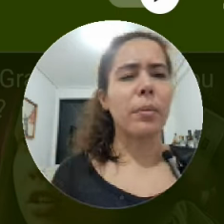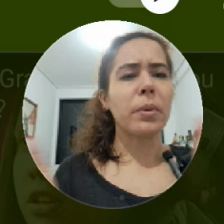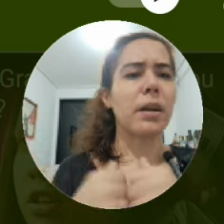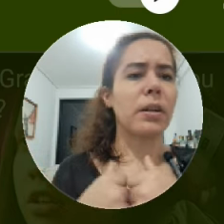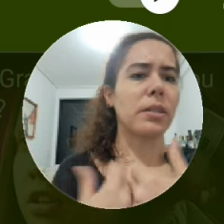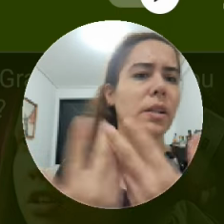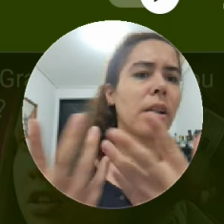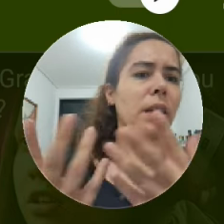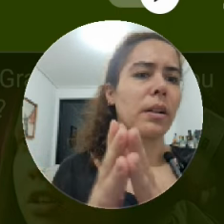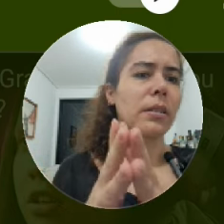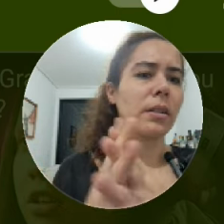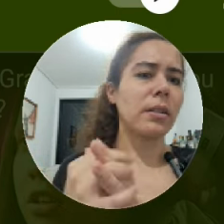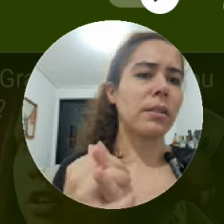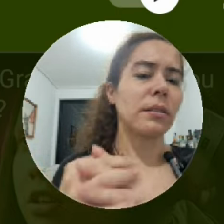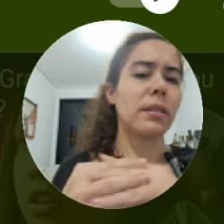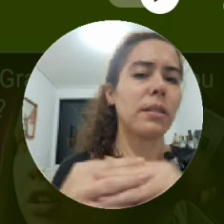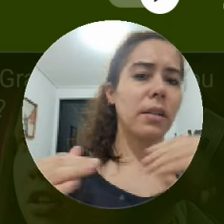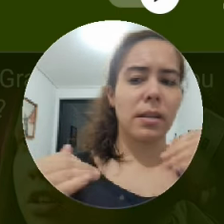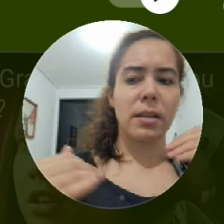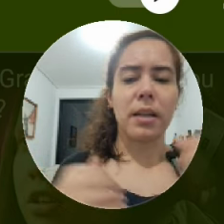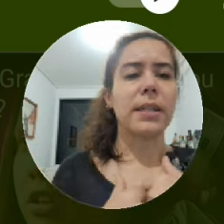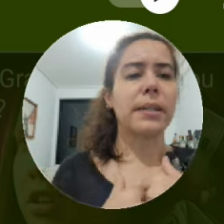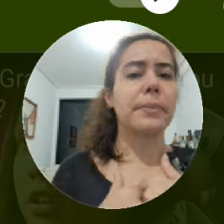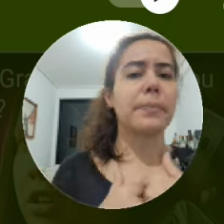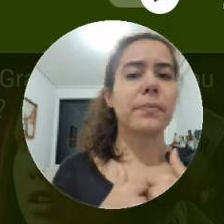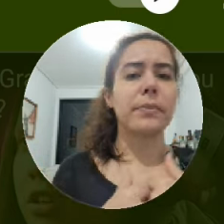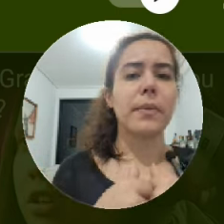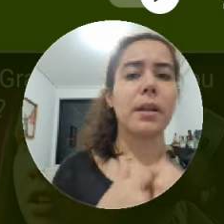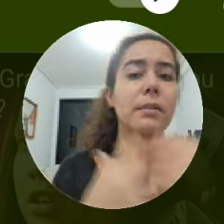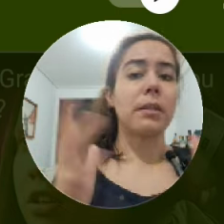menina, porque agora já nem é, ela tem idade aí.